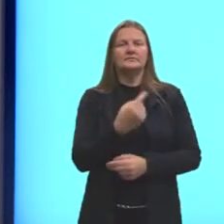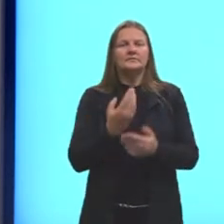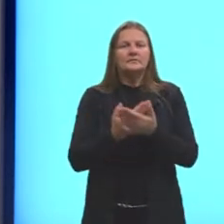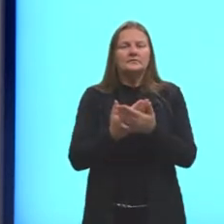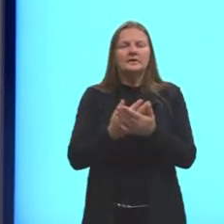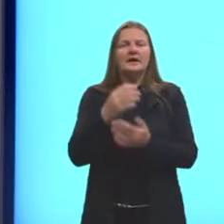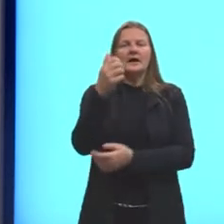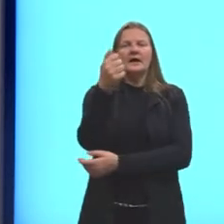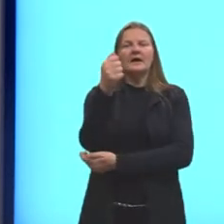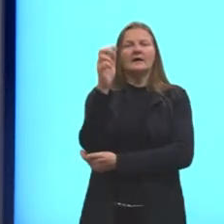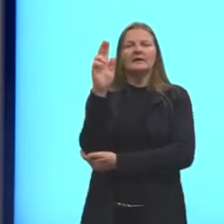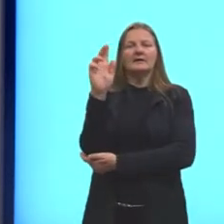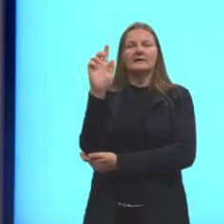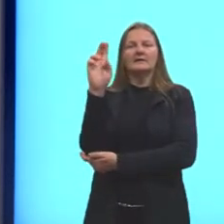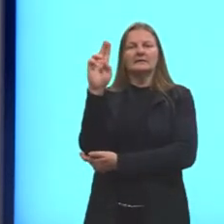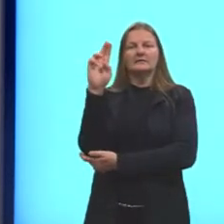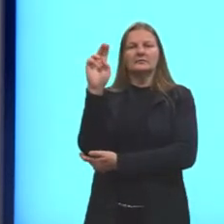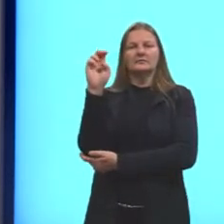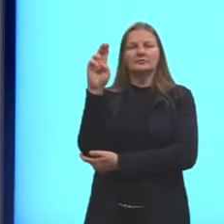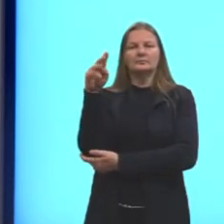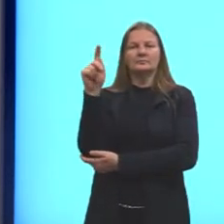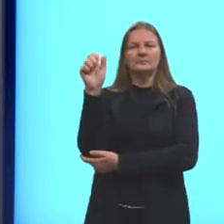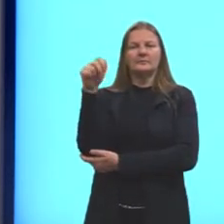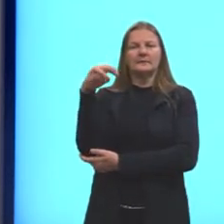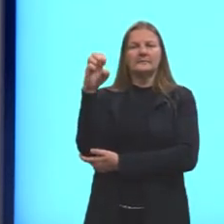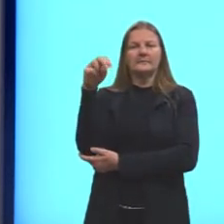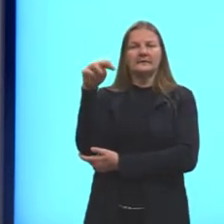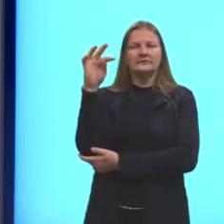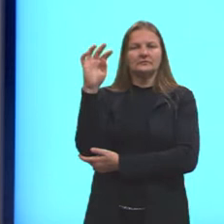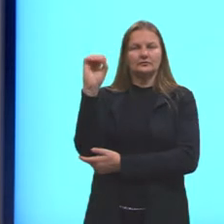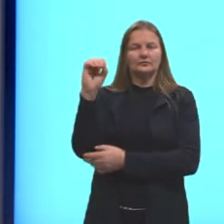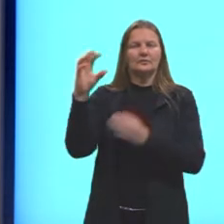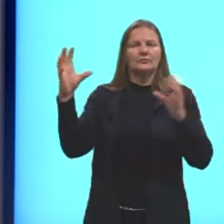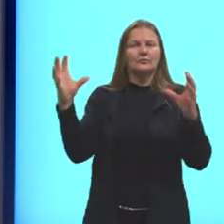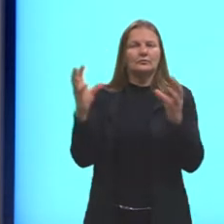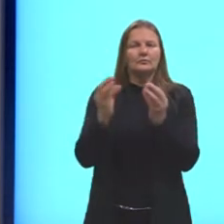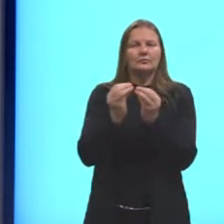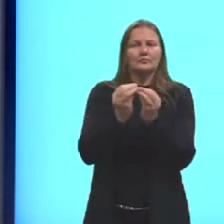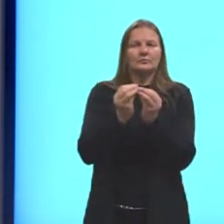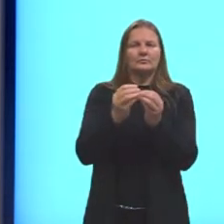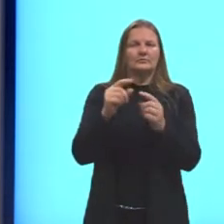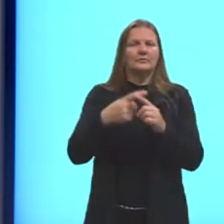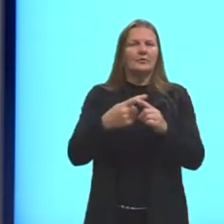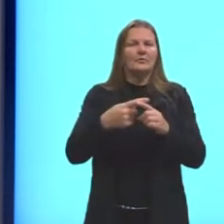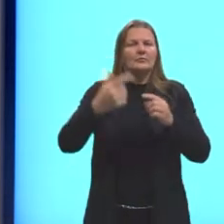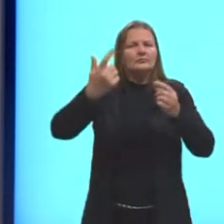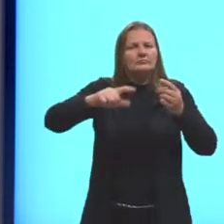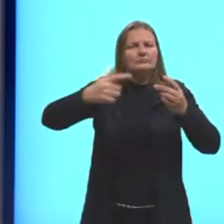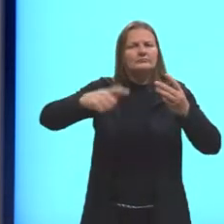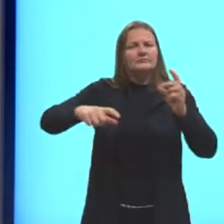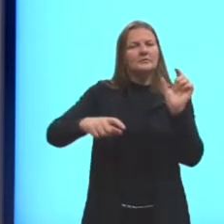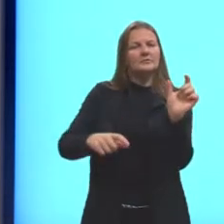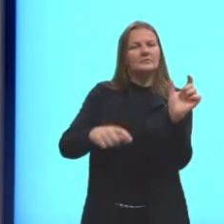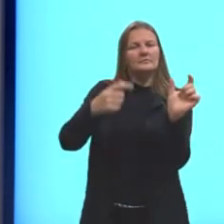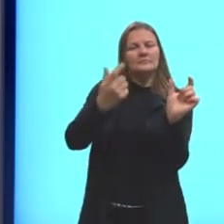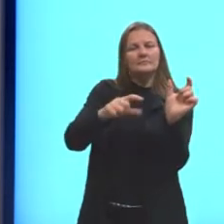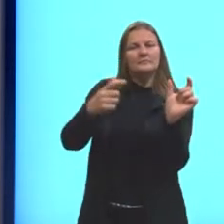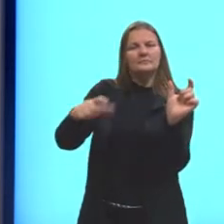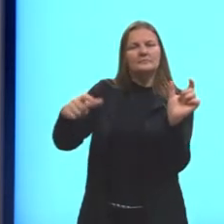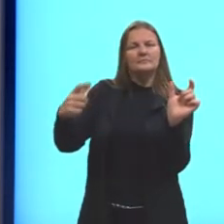é o agrupamento no polinômio que não exista um fator que se repita em todos os termos